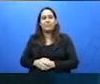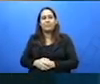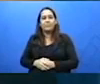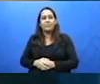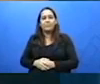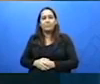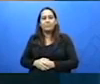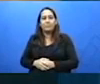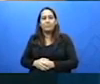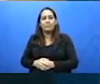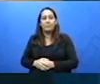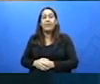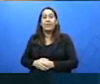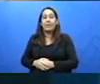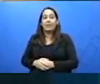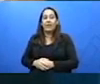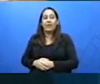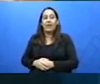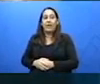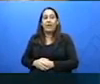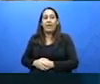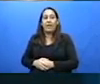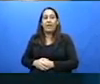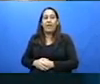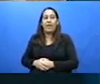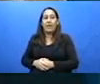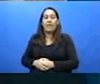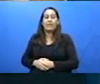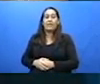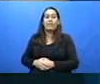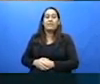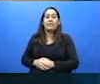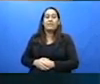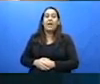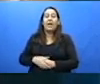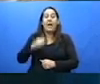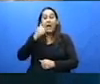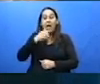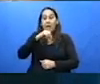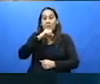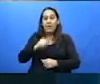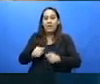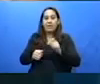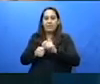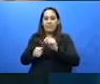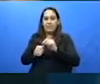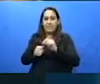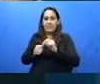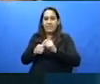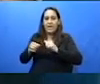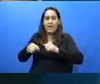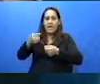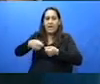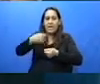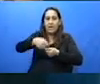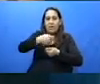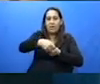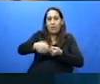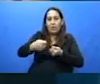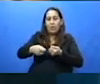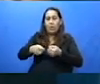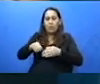Suzy era a boneca da autora. E a mãe o que fazia? A mãe costurava